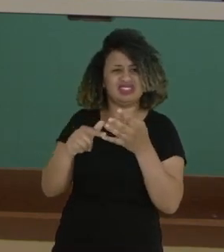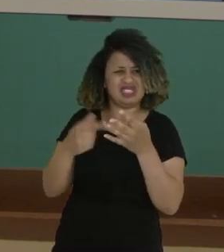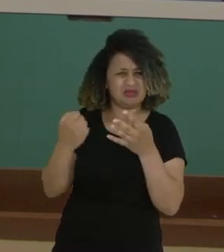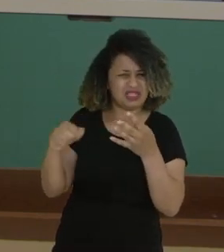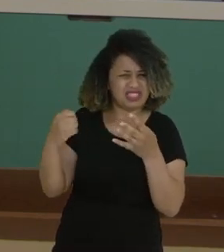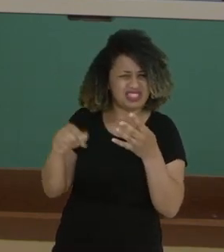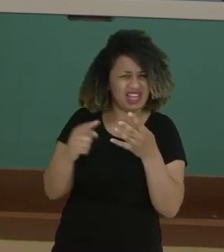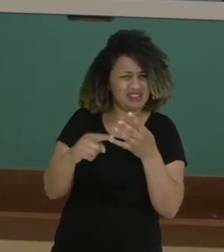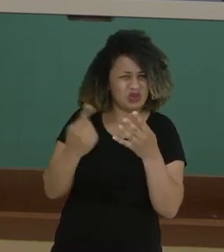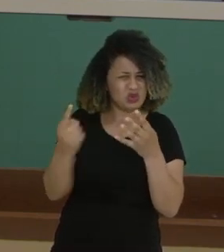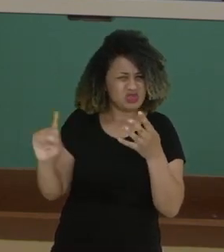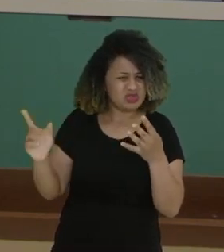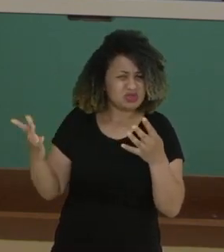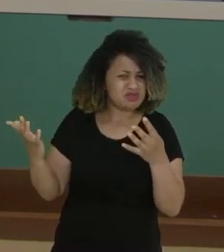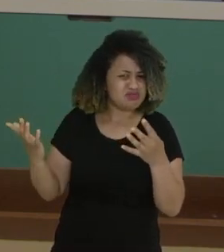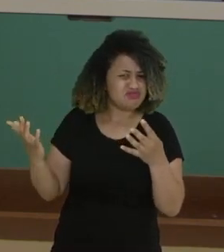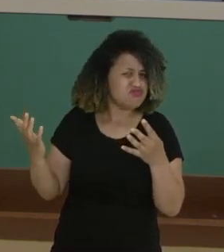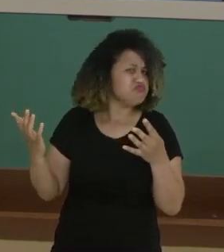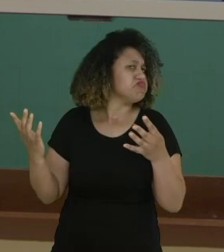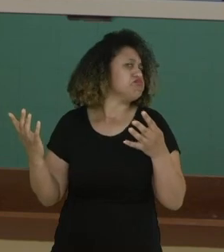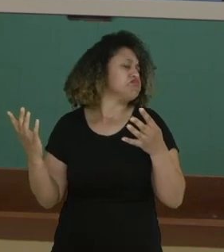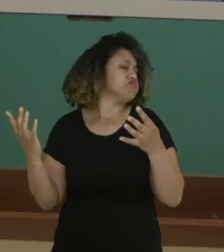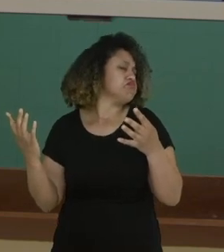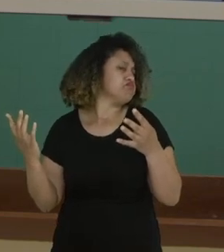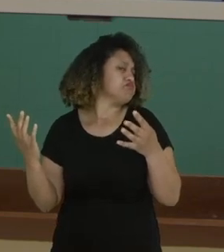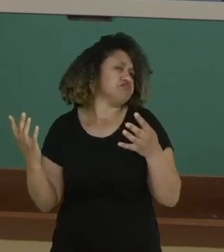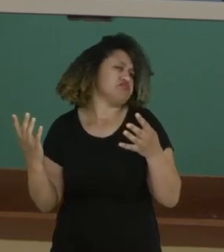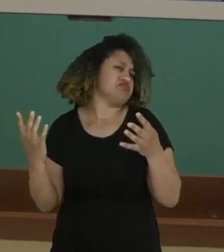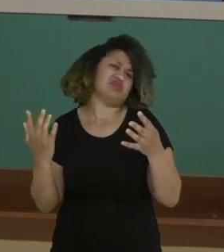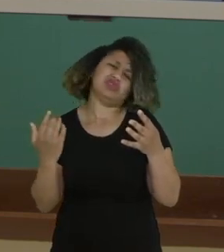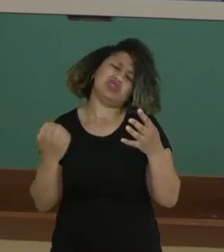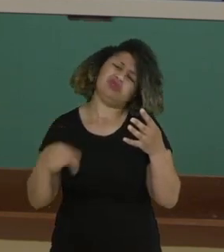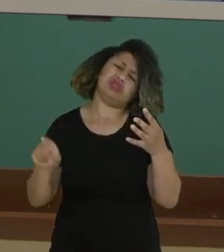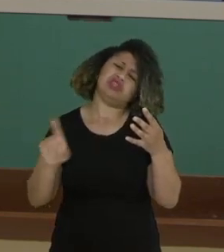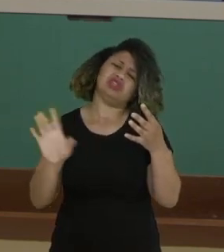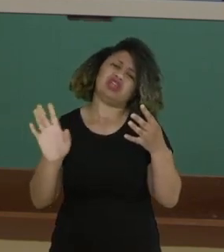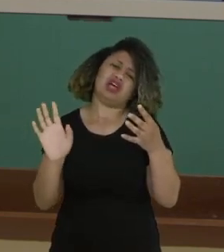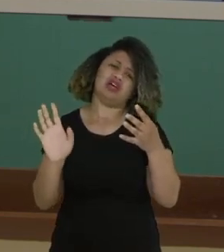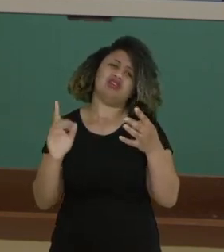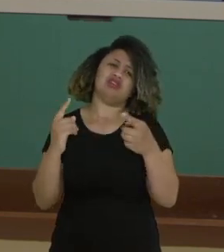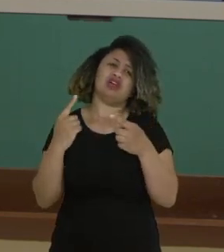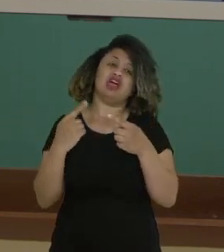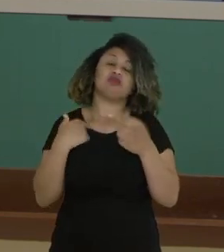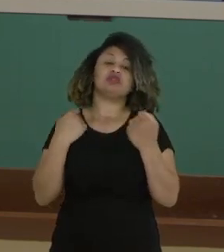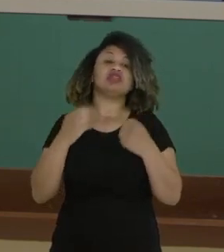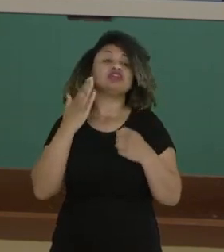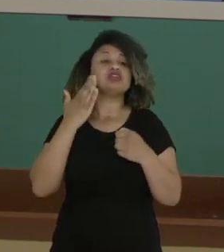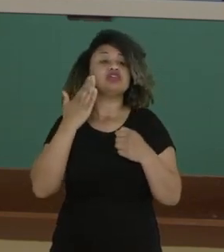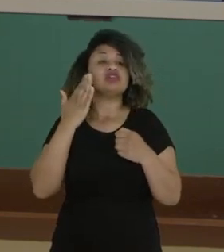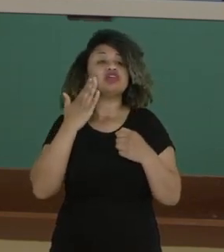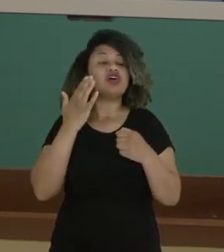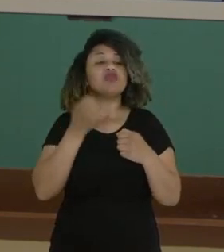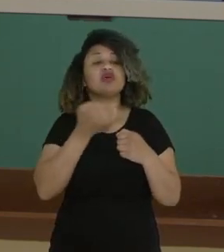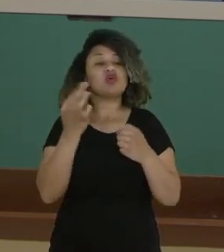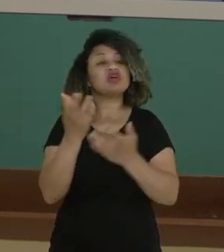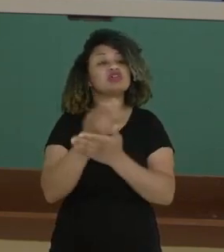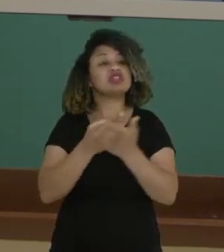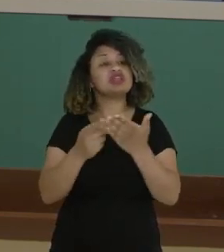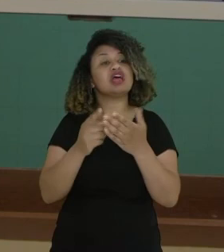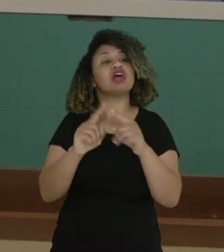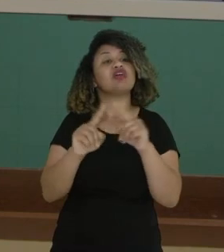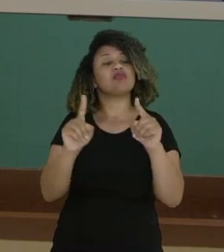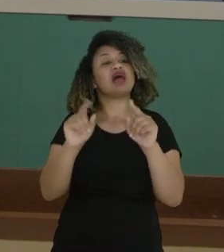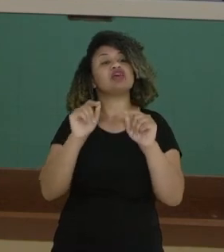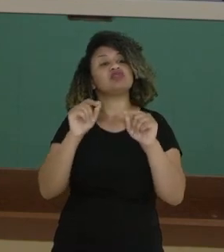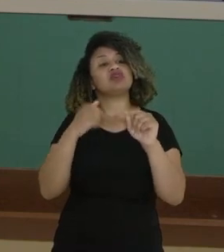última conta aqui, será? Não, né? Quer dizer, não dessa forma. Eu preciso saber quantos desenho. Na verdade,